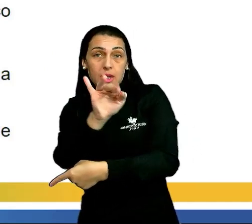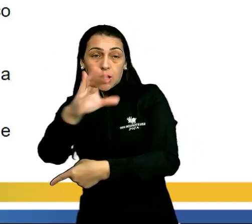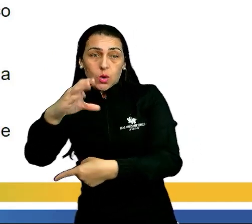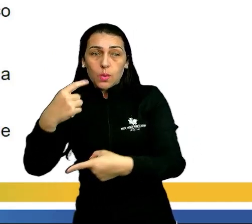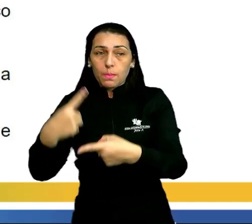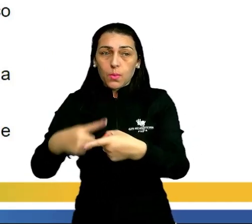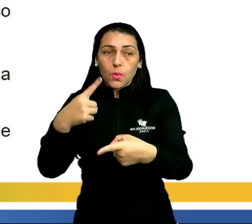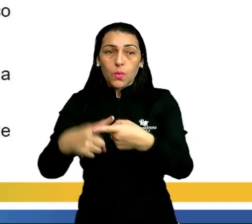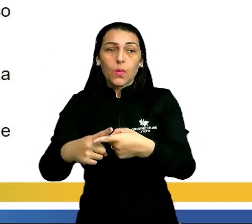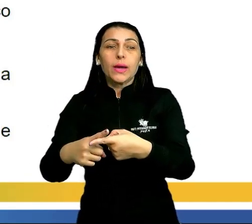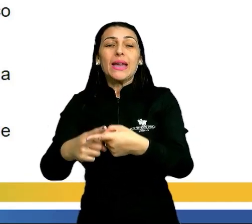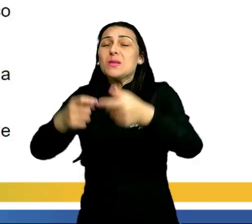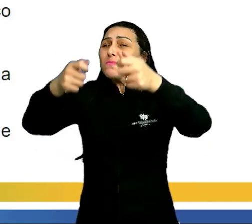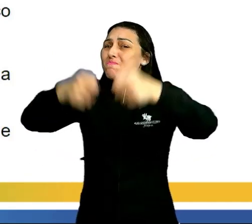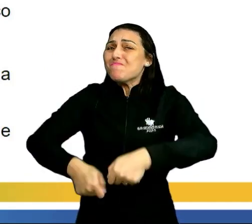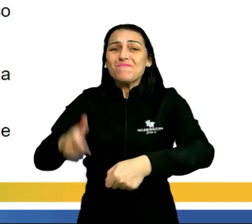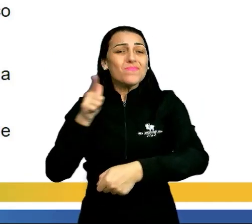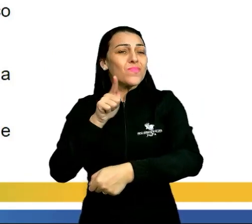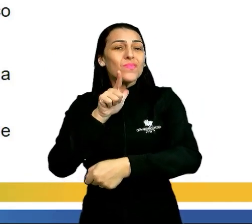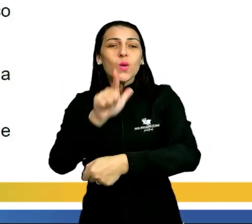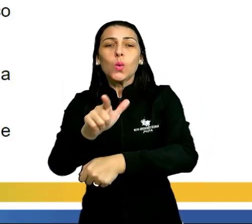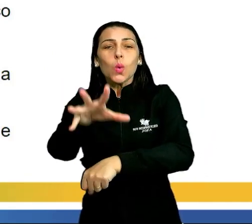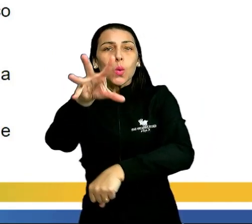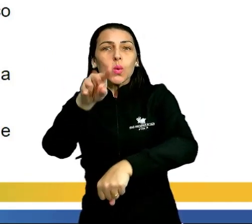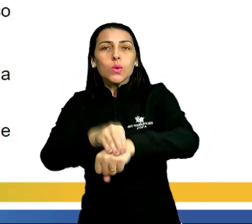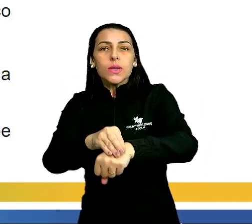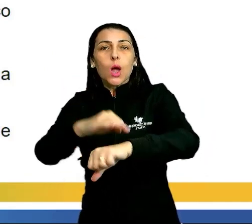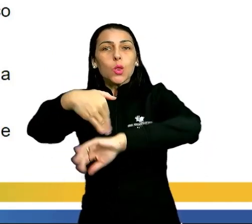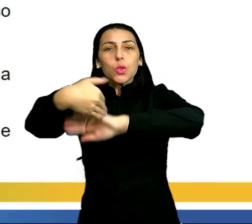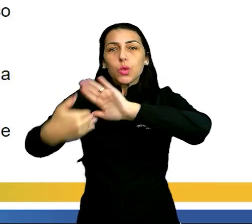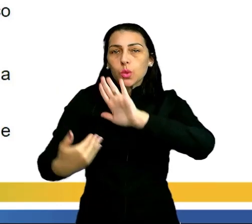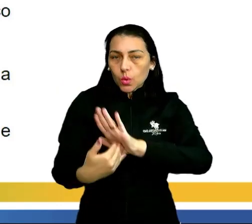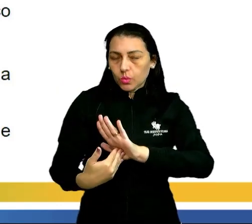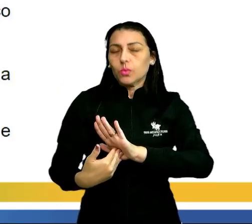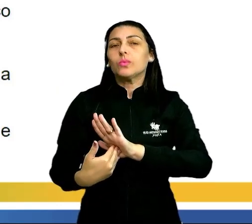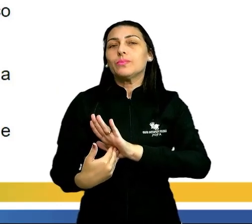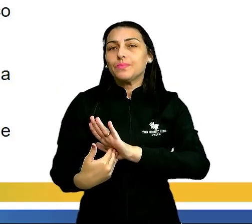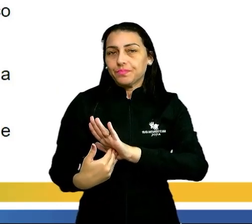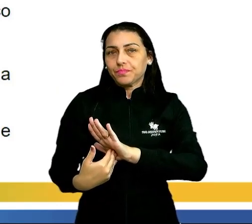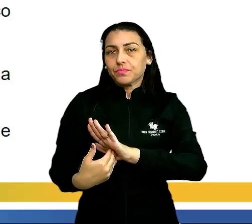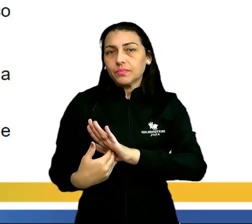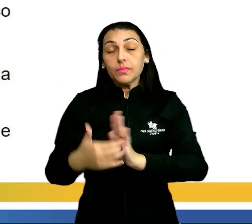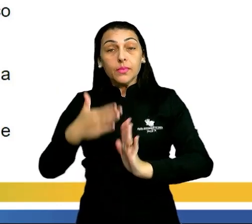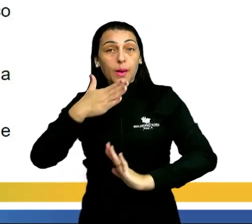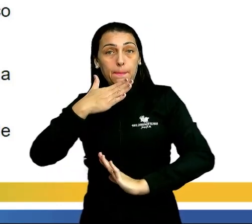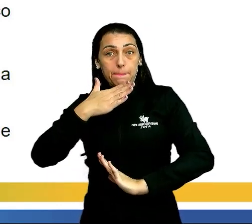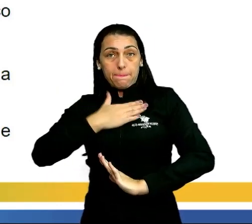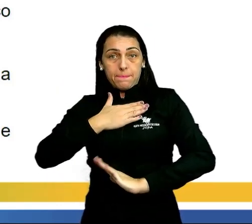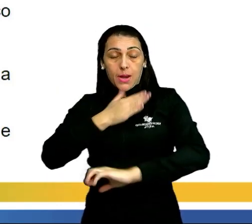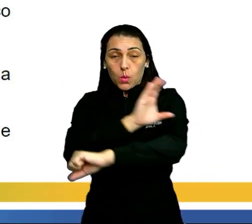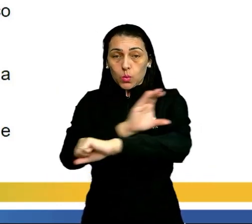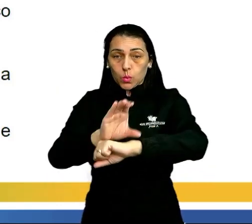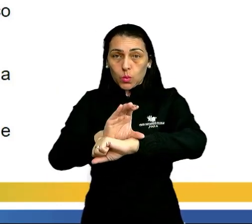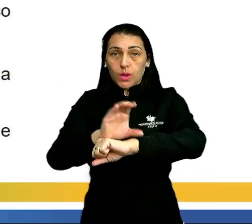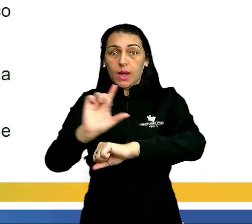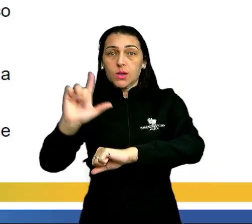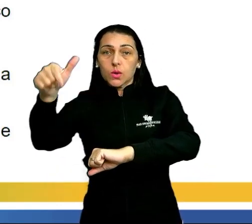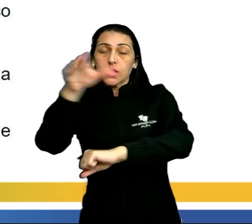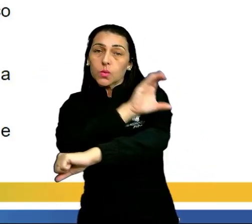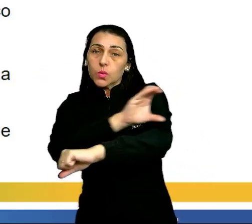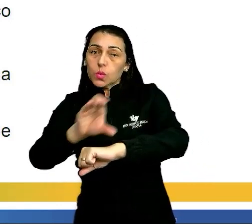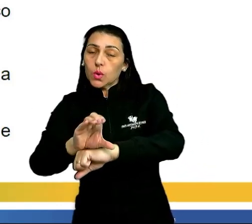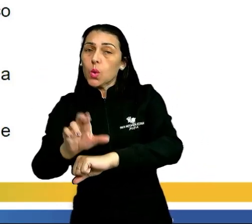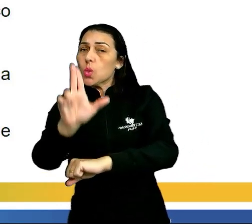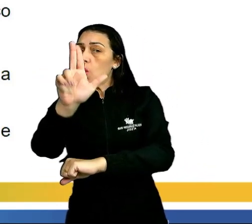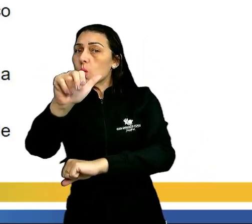porque considera impossível alcançar o conhecimento absoluto. Então, tanto da minha própria cultura quanto das outras culturas,